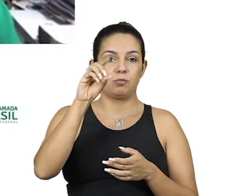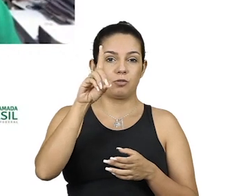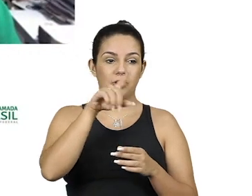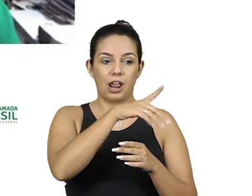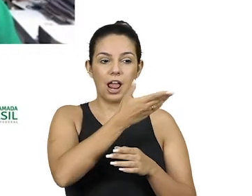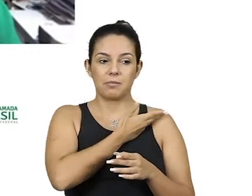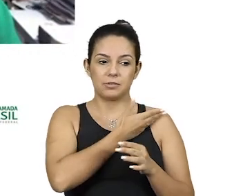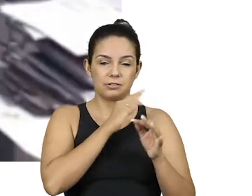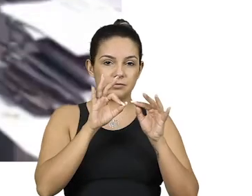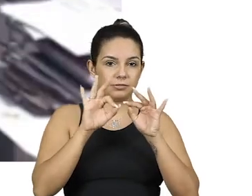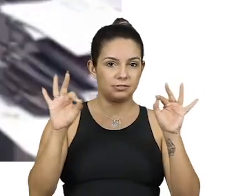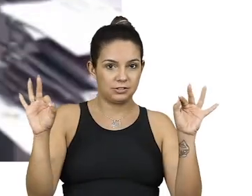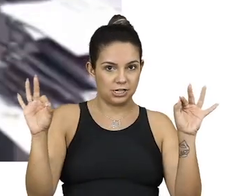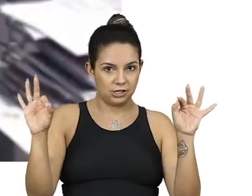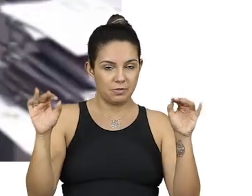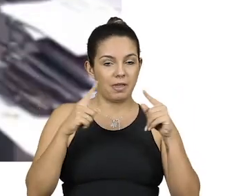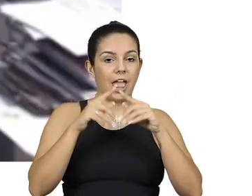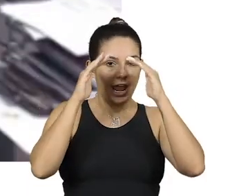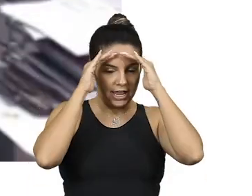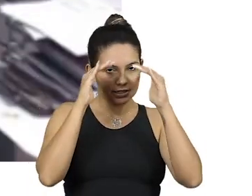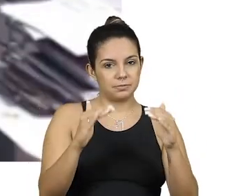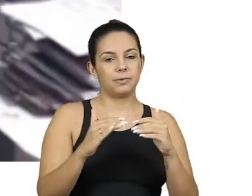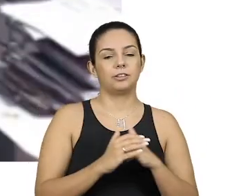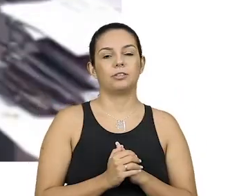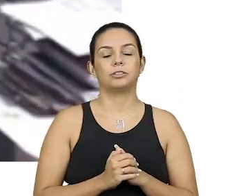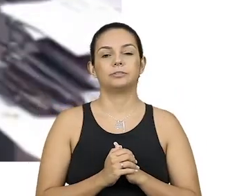distante e respeitosa.